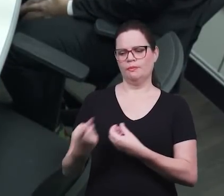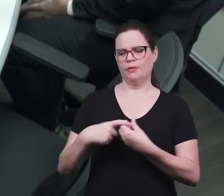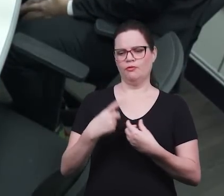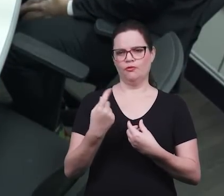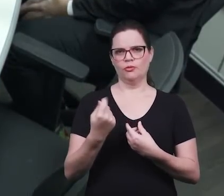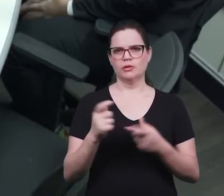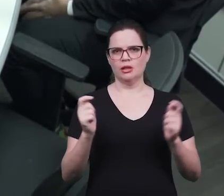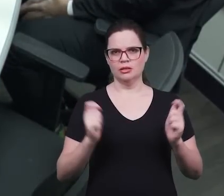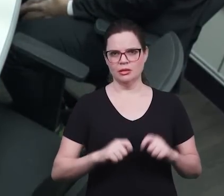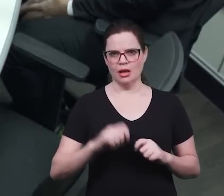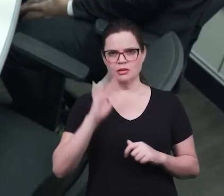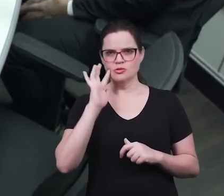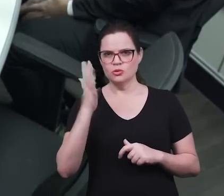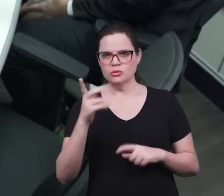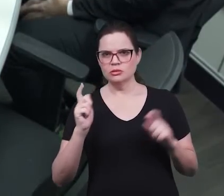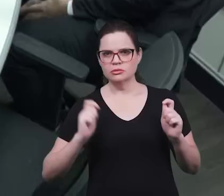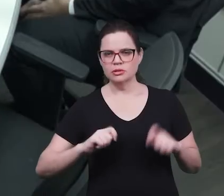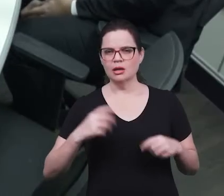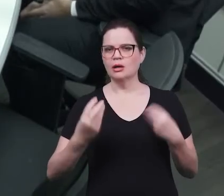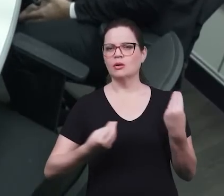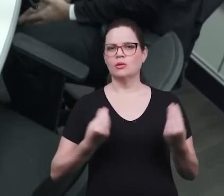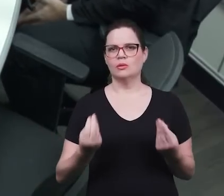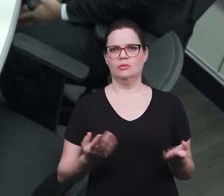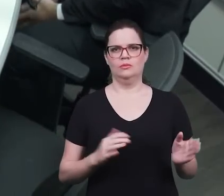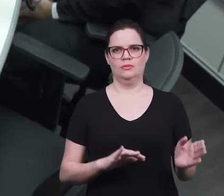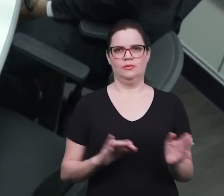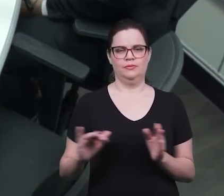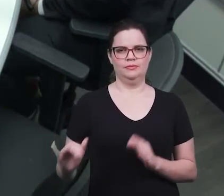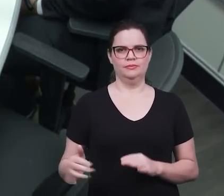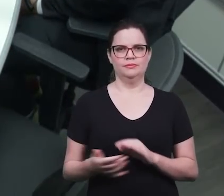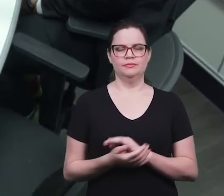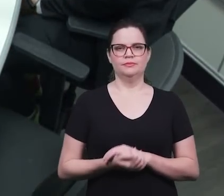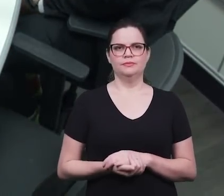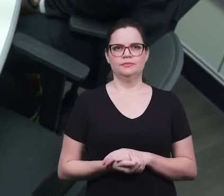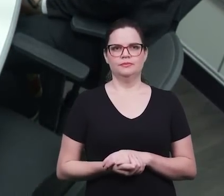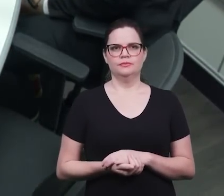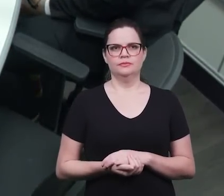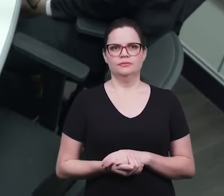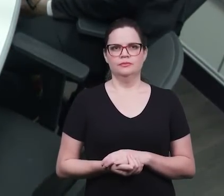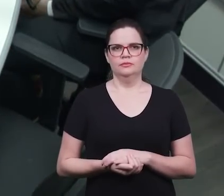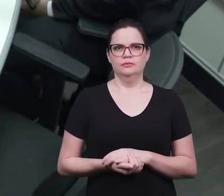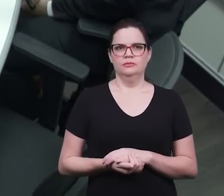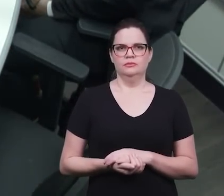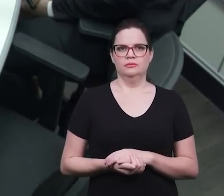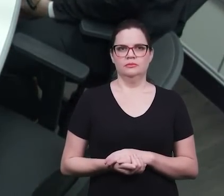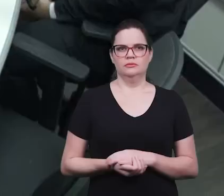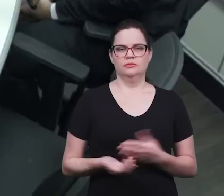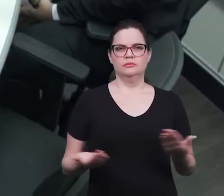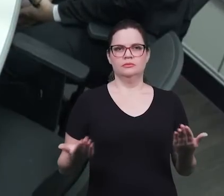tem solução? Tem solução? O que elas podem fazer? Então, receber das